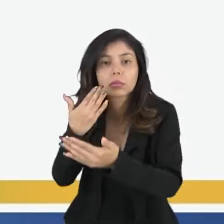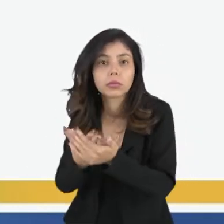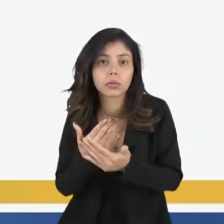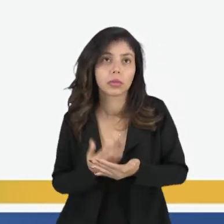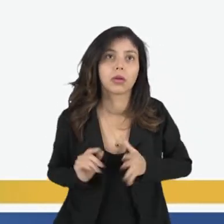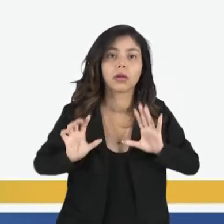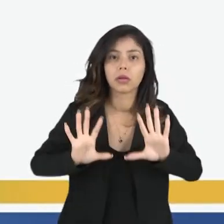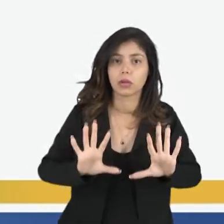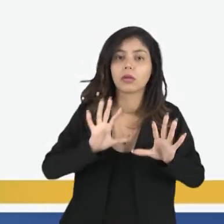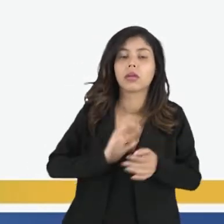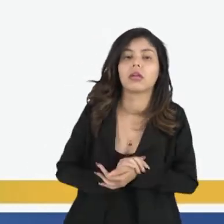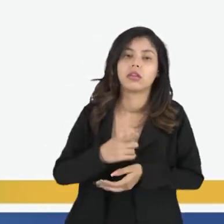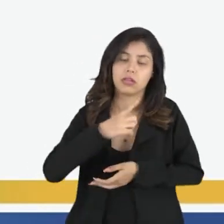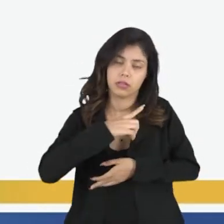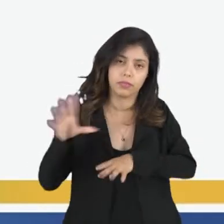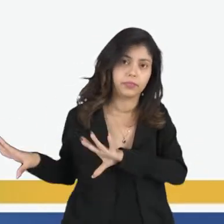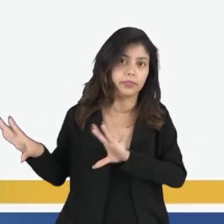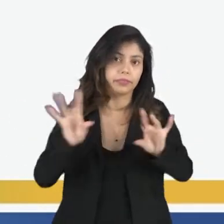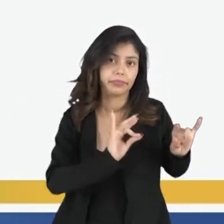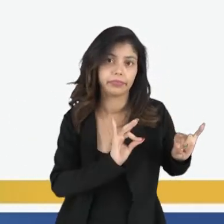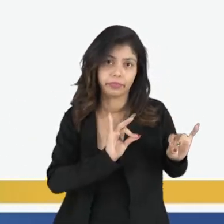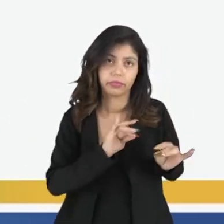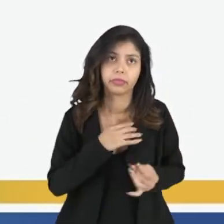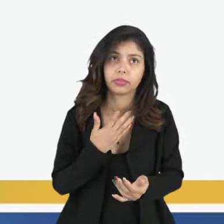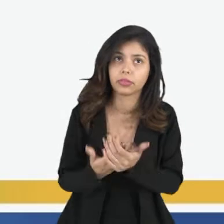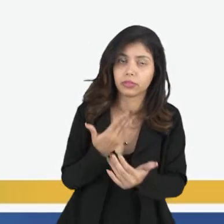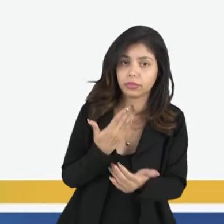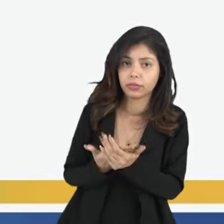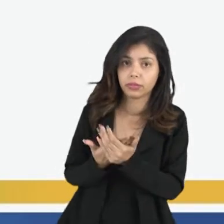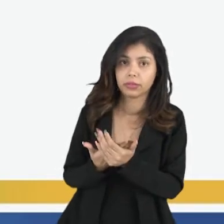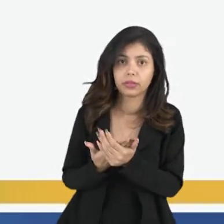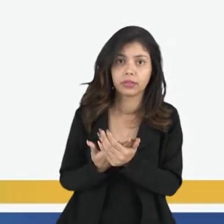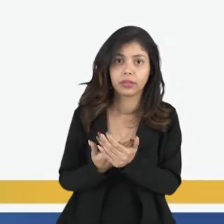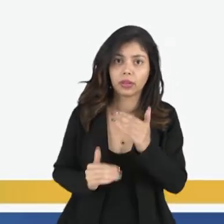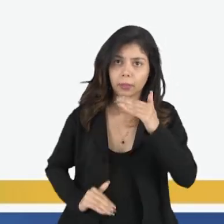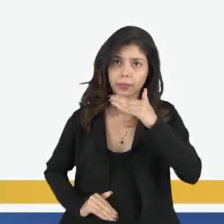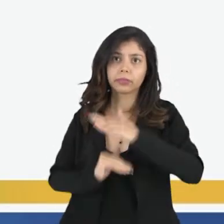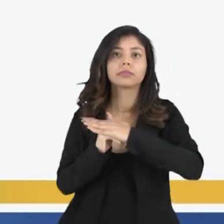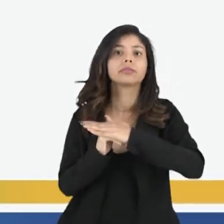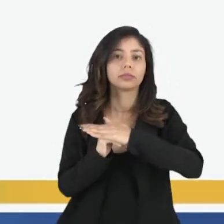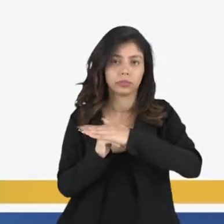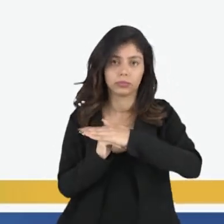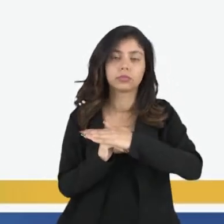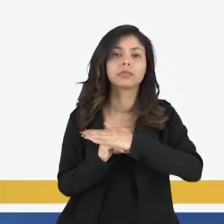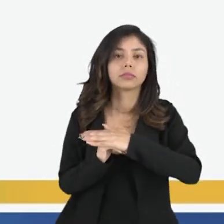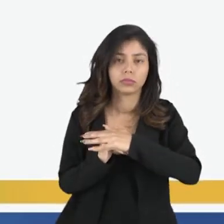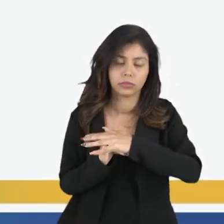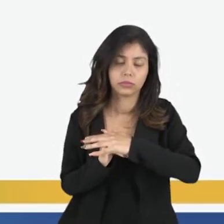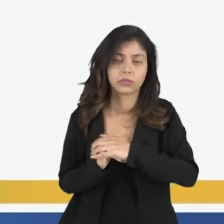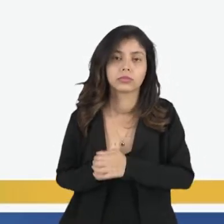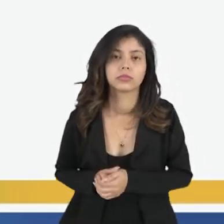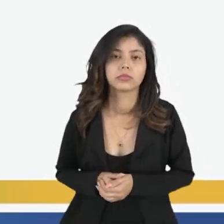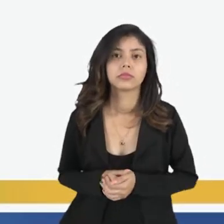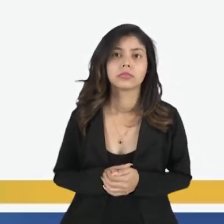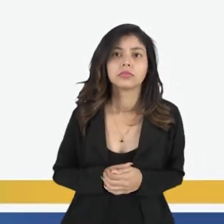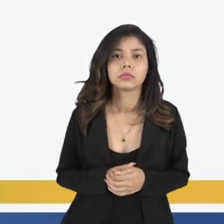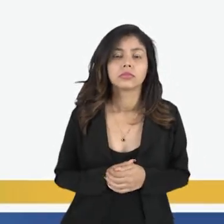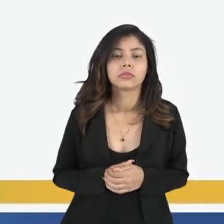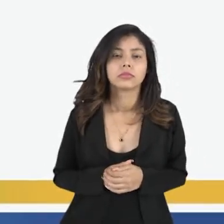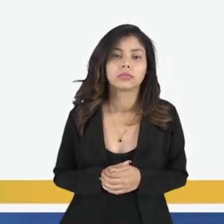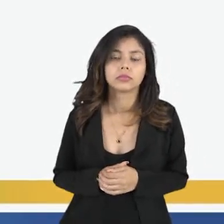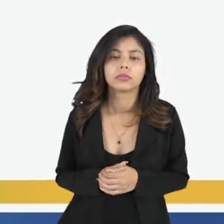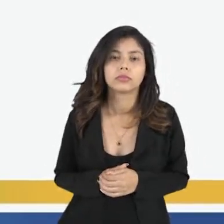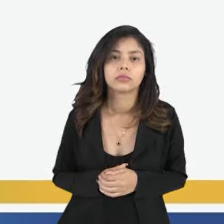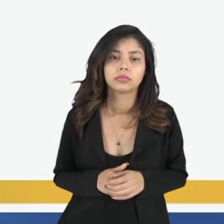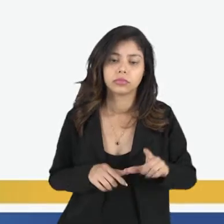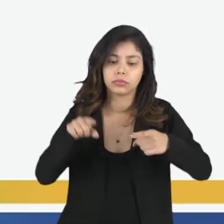estudo que ela vem do estudo da pressão, onde nós tínhamos